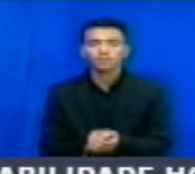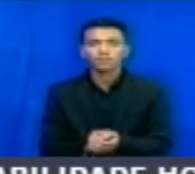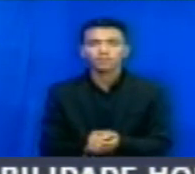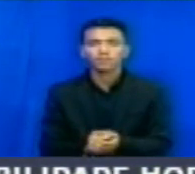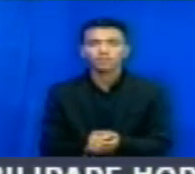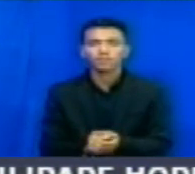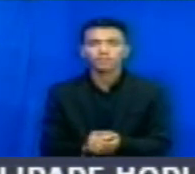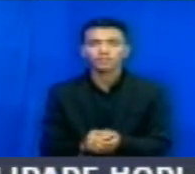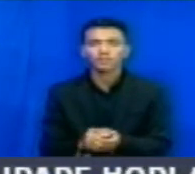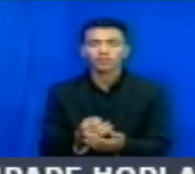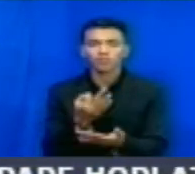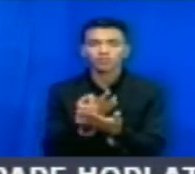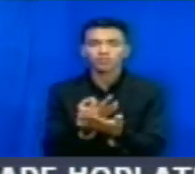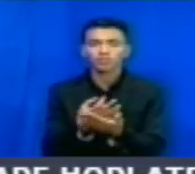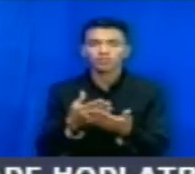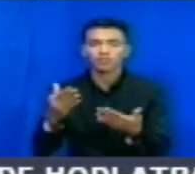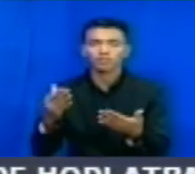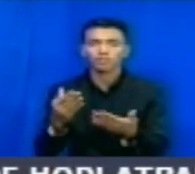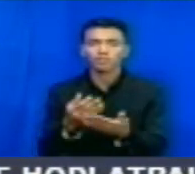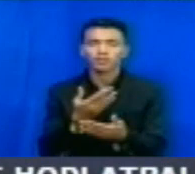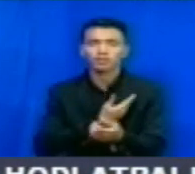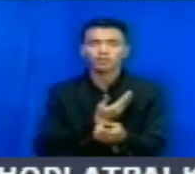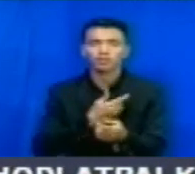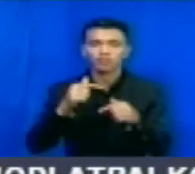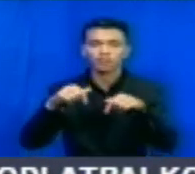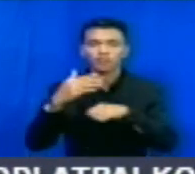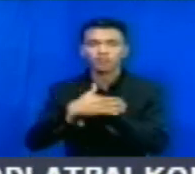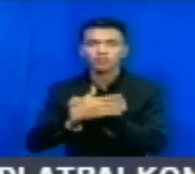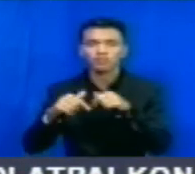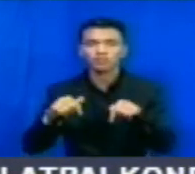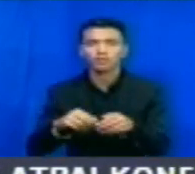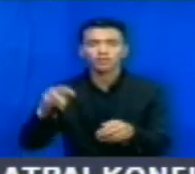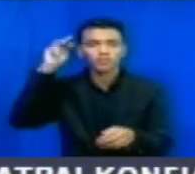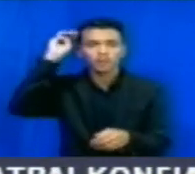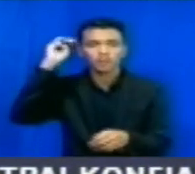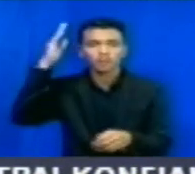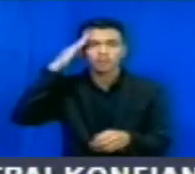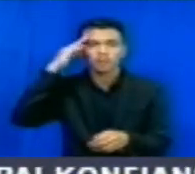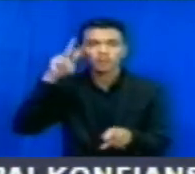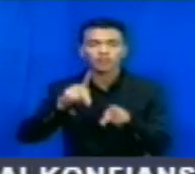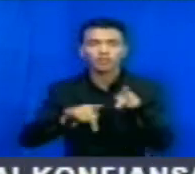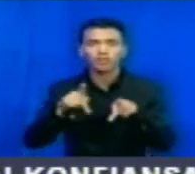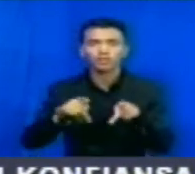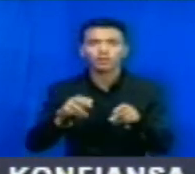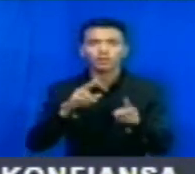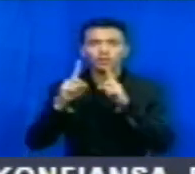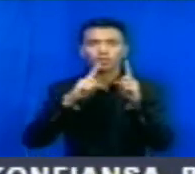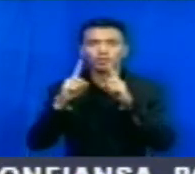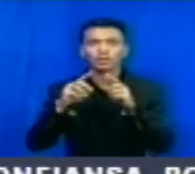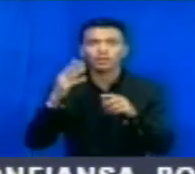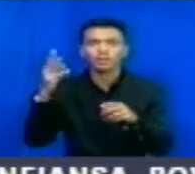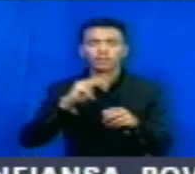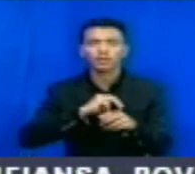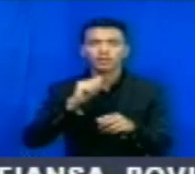inflação né beque, preço né beque lá estável e era lá. Ministro né reconhece beneficiário balun protesta iha